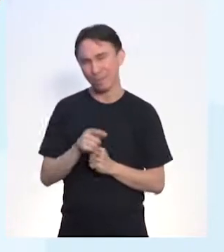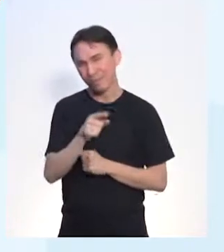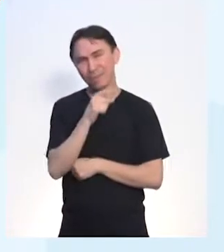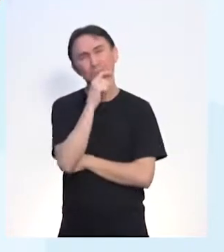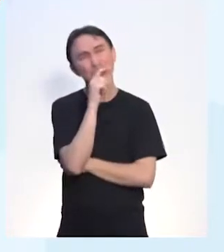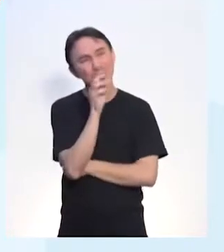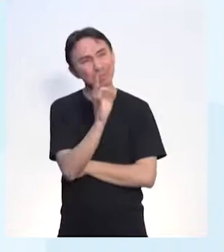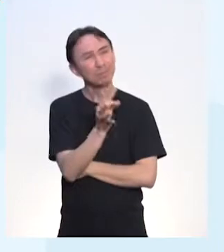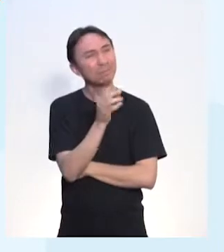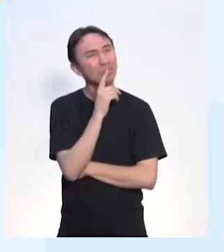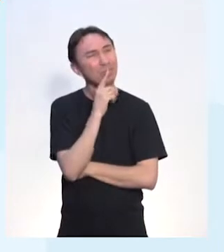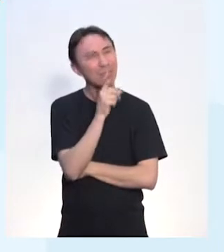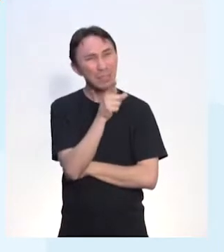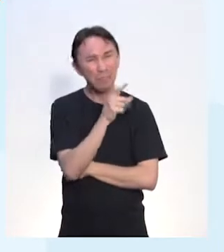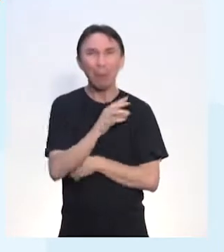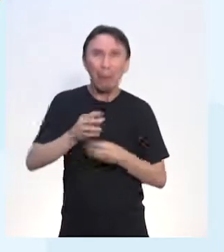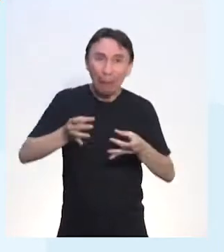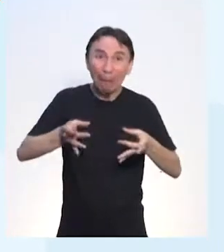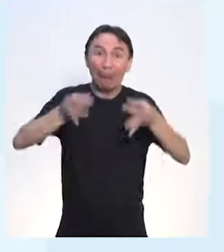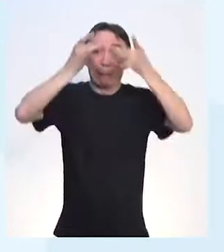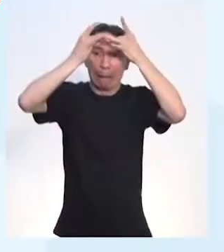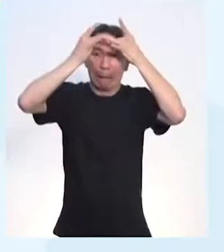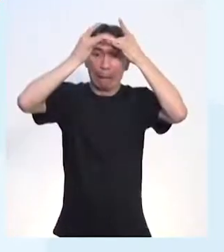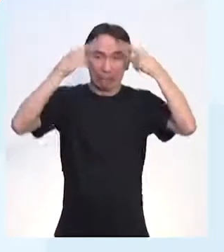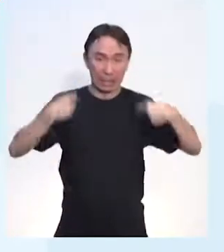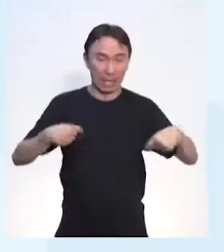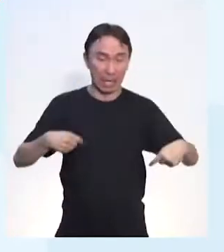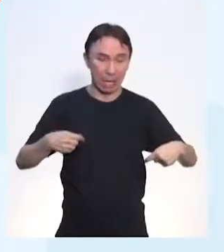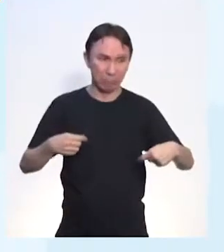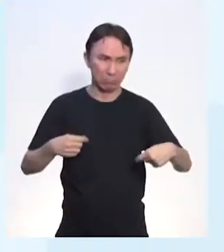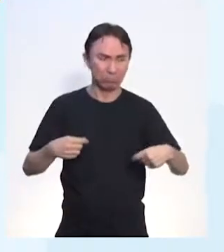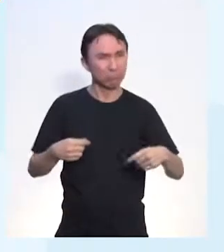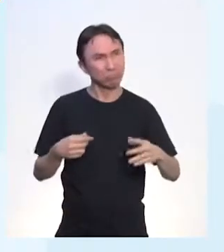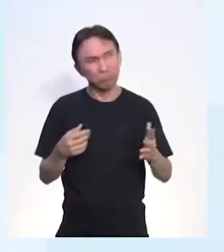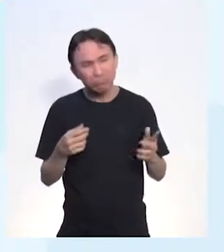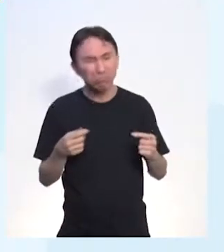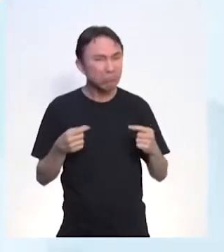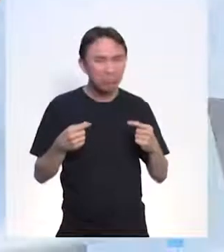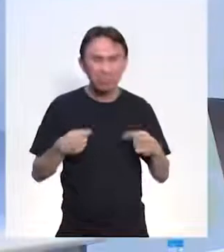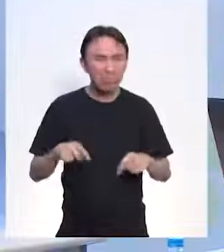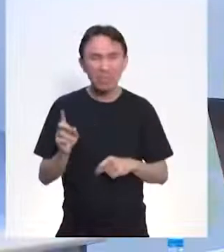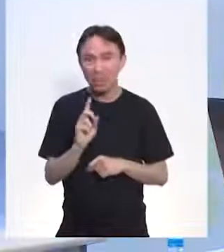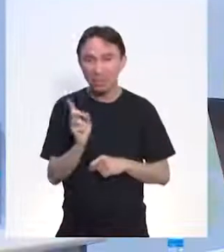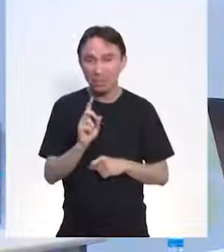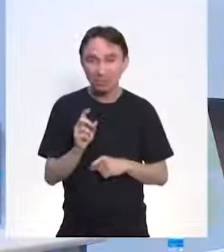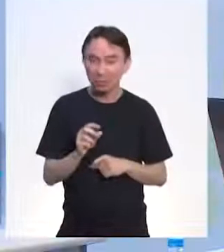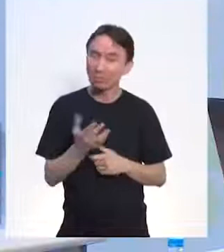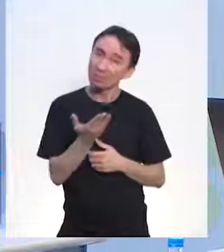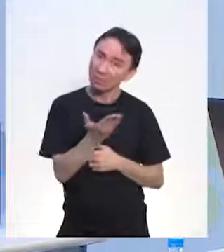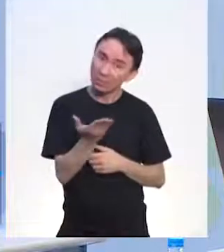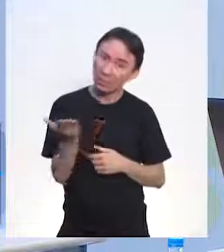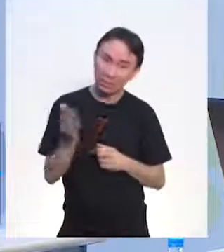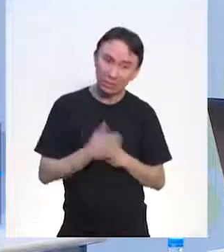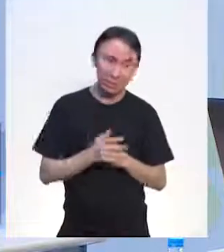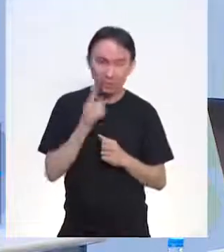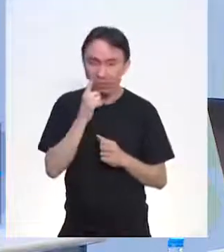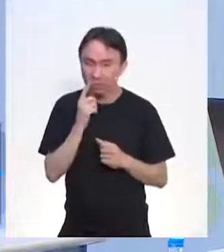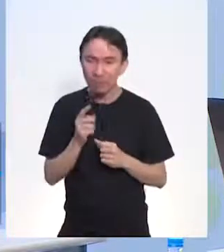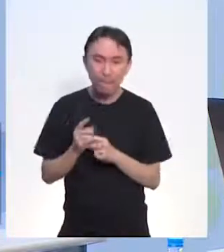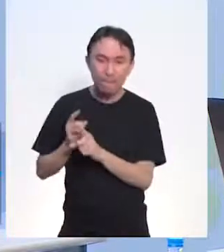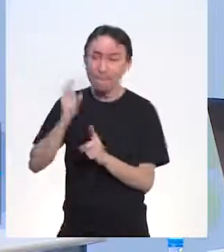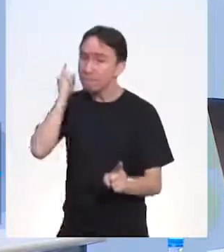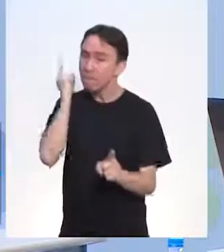assim, professora, tem que decorar tudo isso? Bom, não precisa. Se você entendeu como nós fizemos para chegar